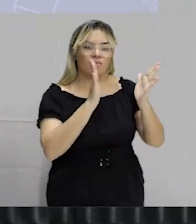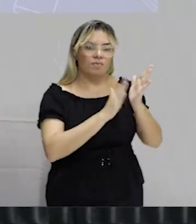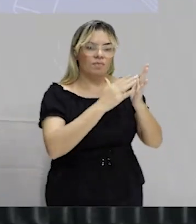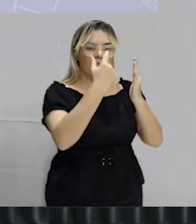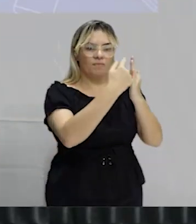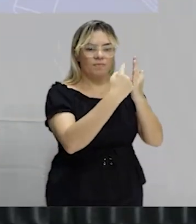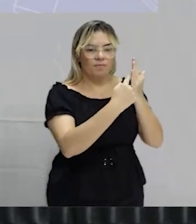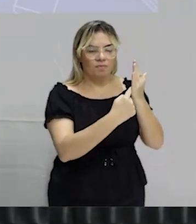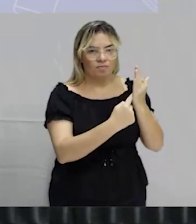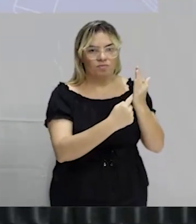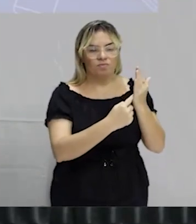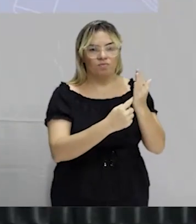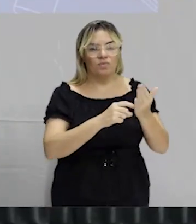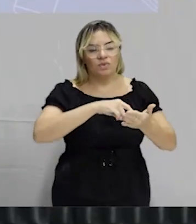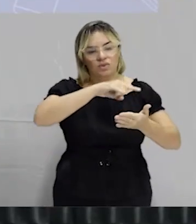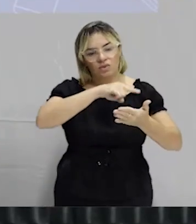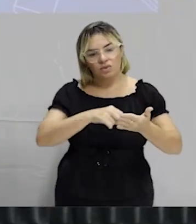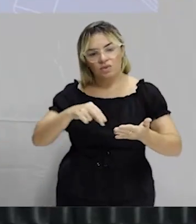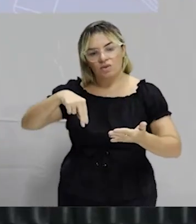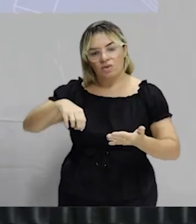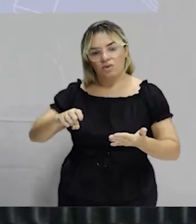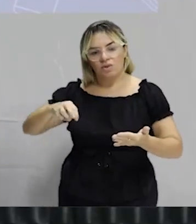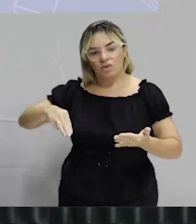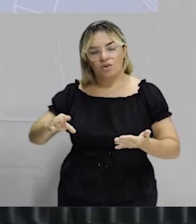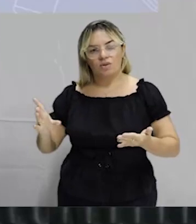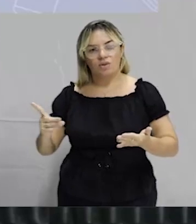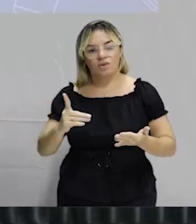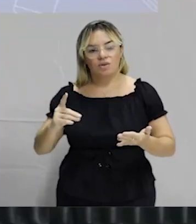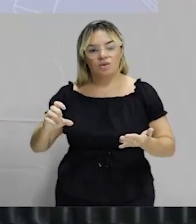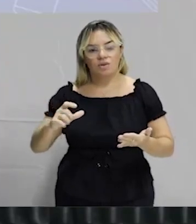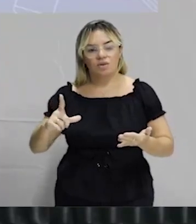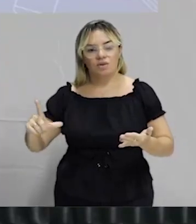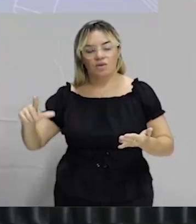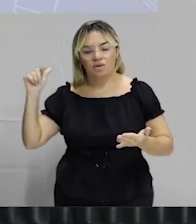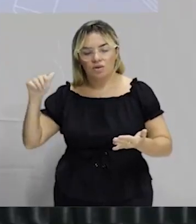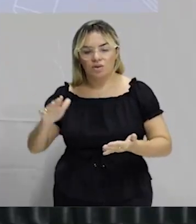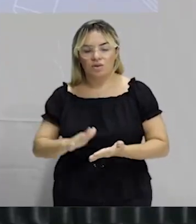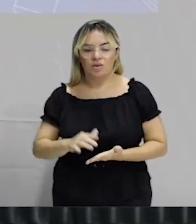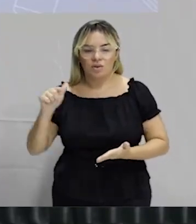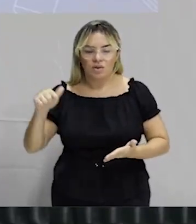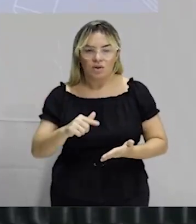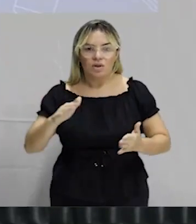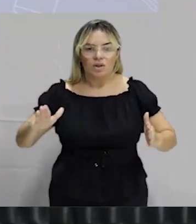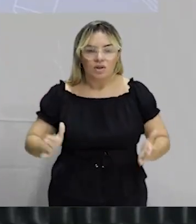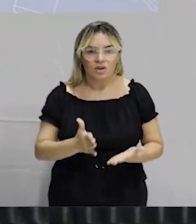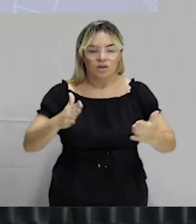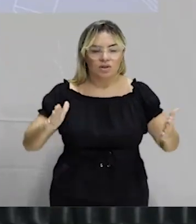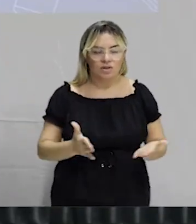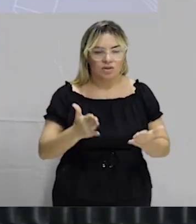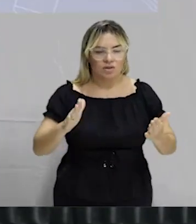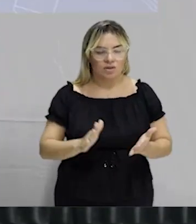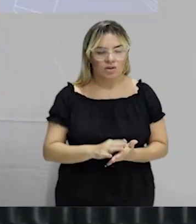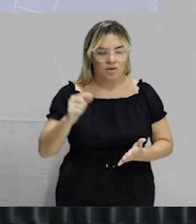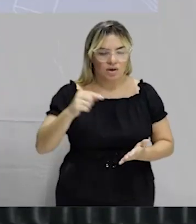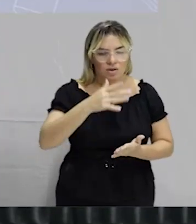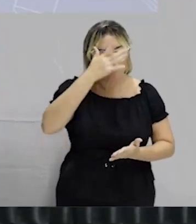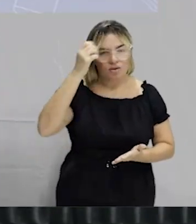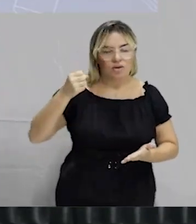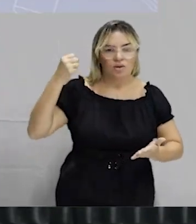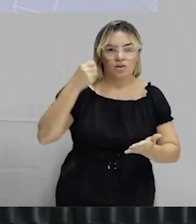recuperar produtores através de crédito, recuperar bancos, empresas